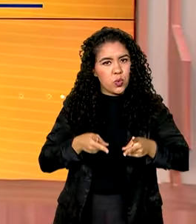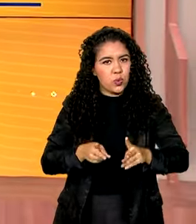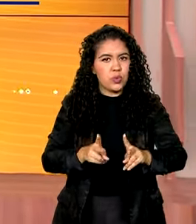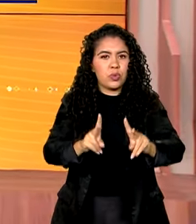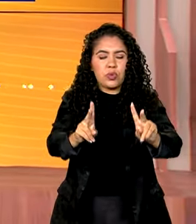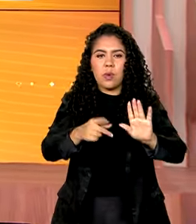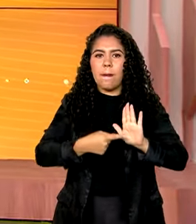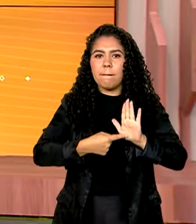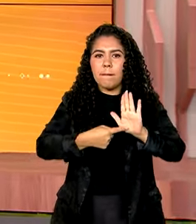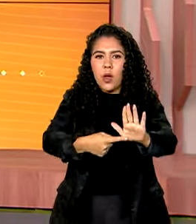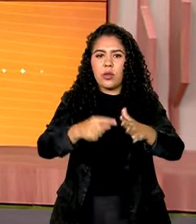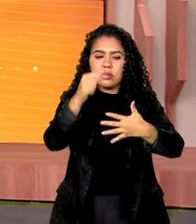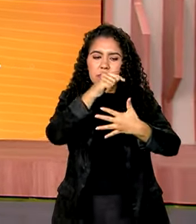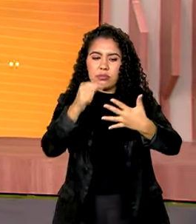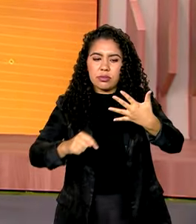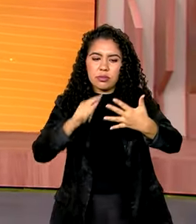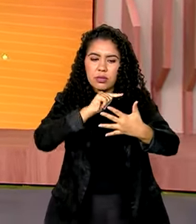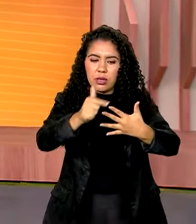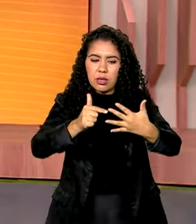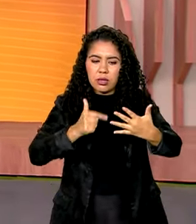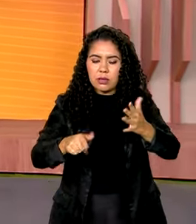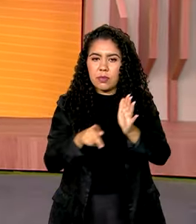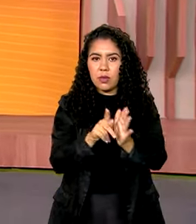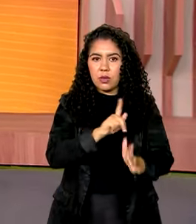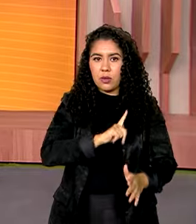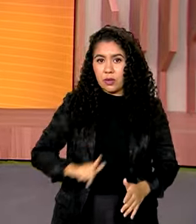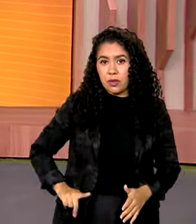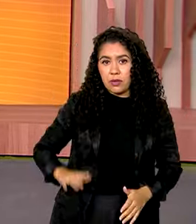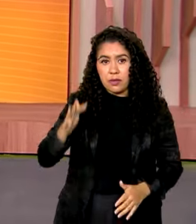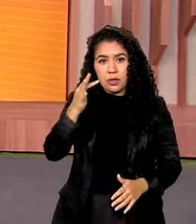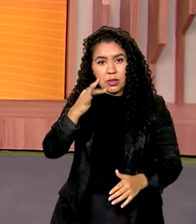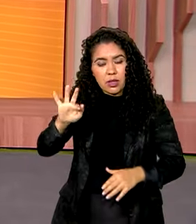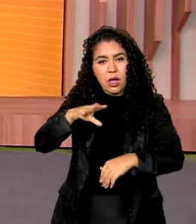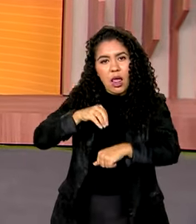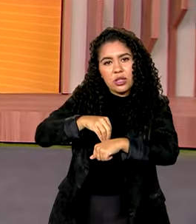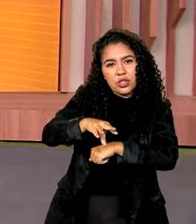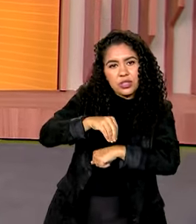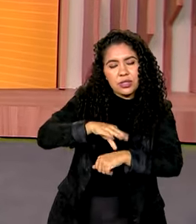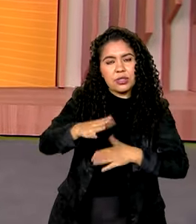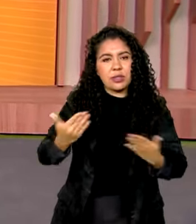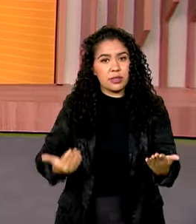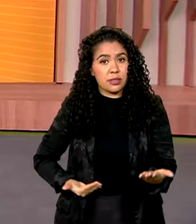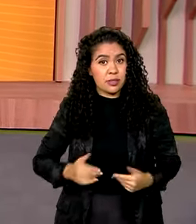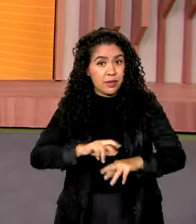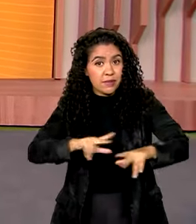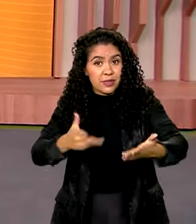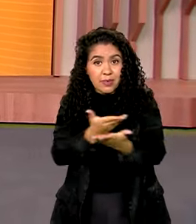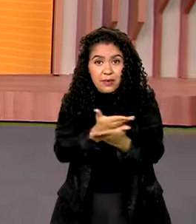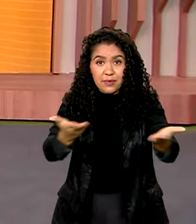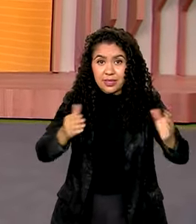mostrando todas as ações do governo federal, com eventos ao vivo, dicas e serviços para